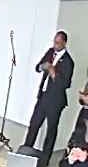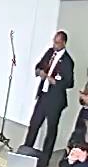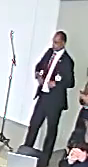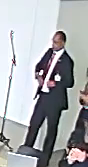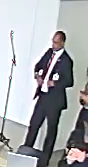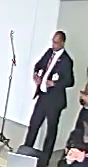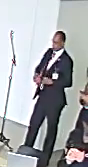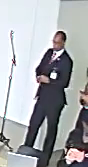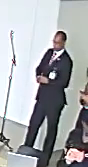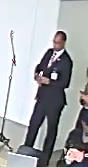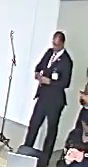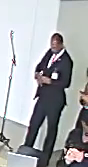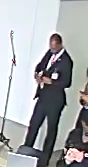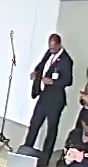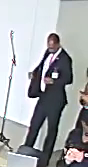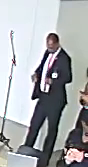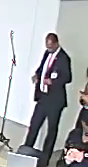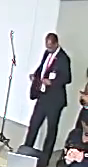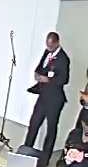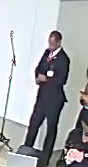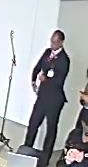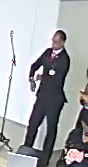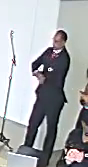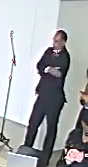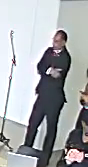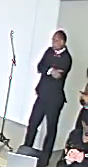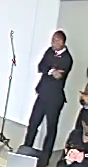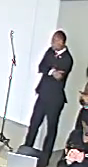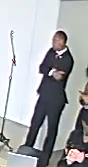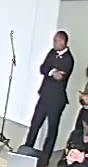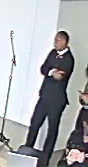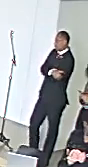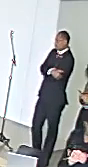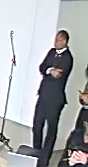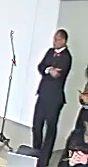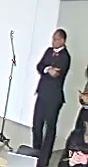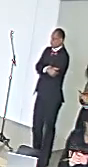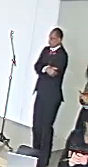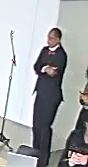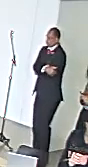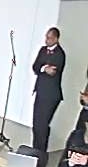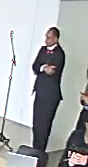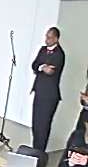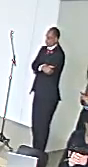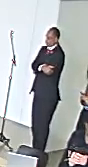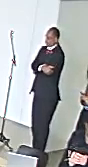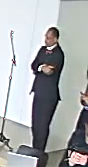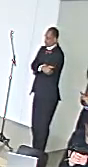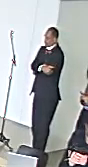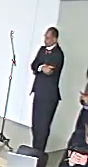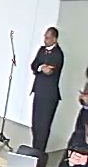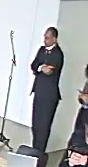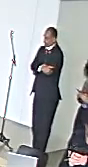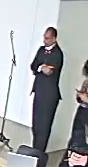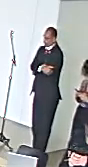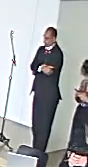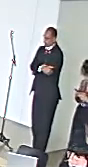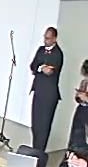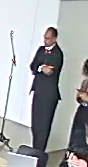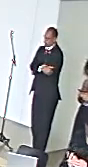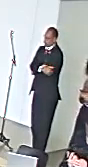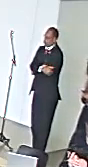muito além de aprender a tocar, um instrumento que está sendo construído para os meninos e meninas,